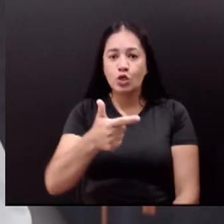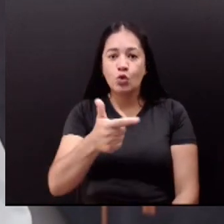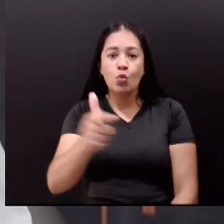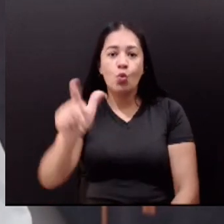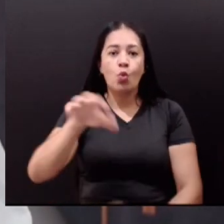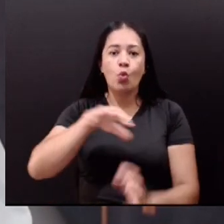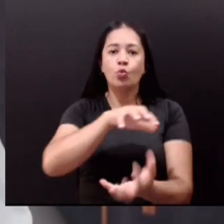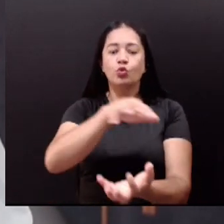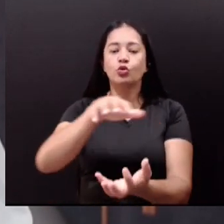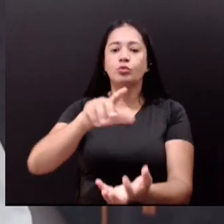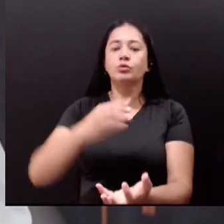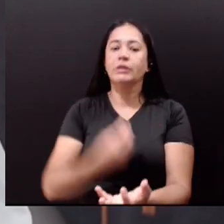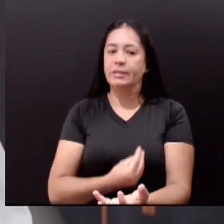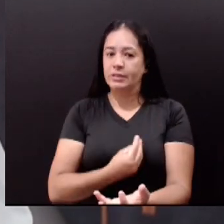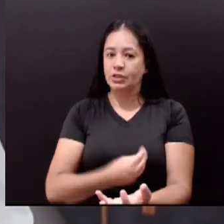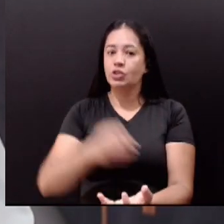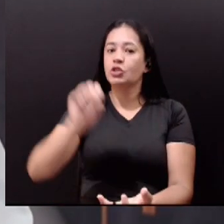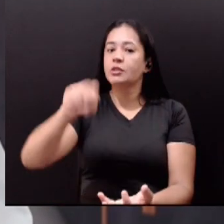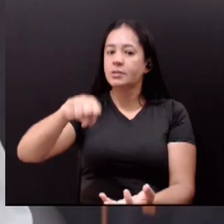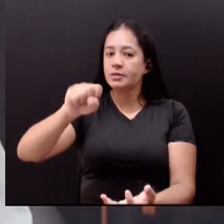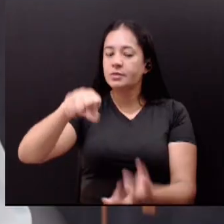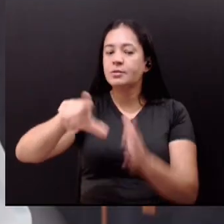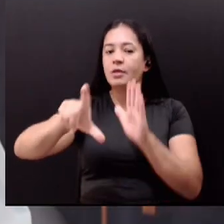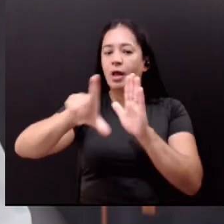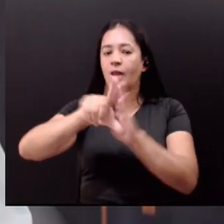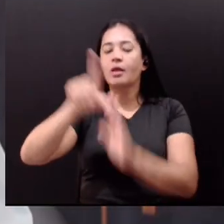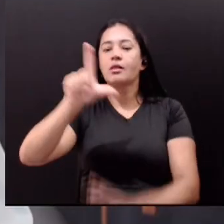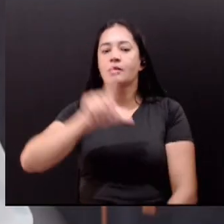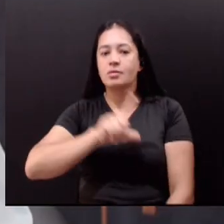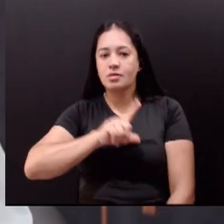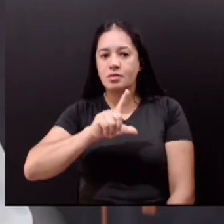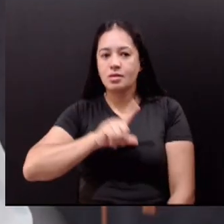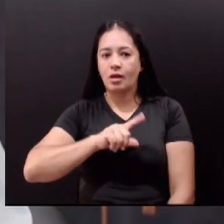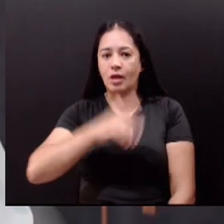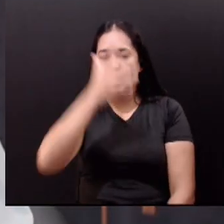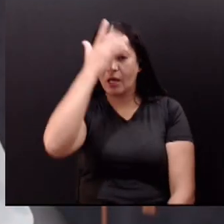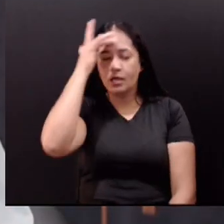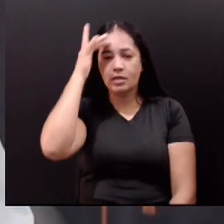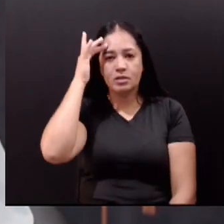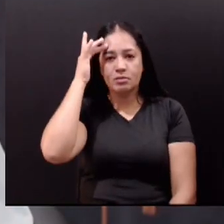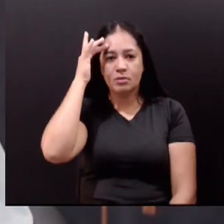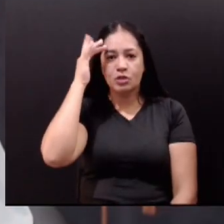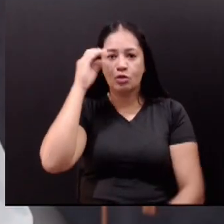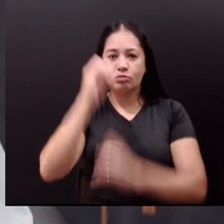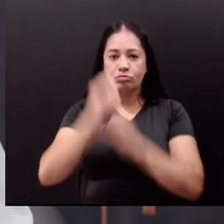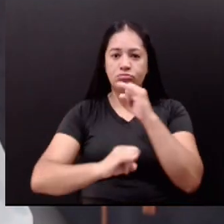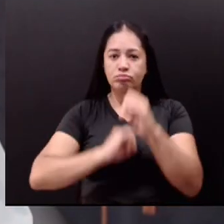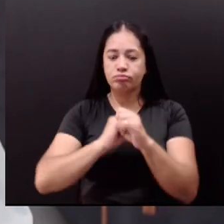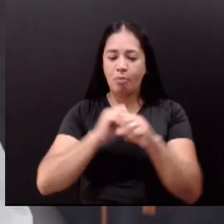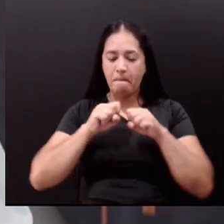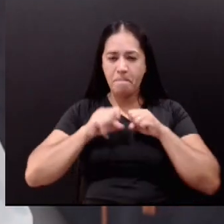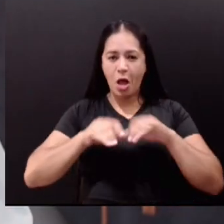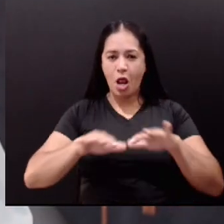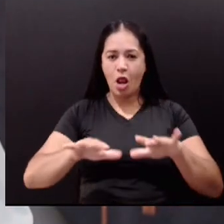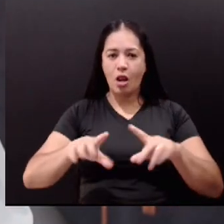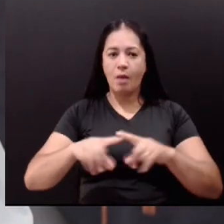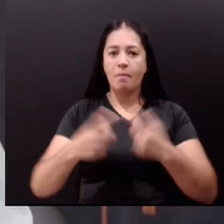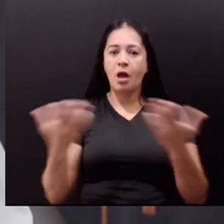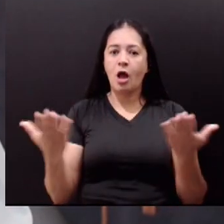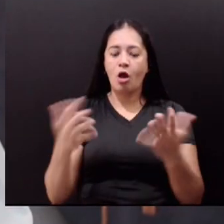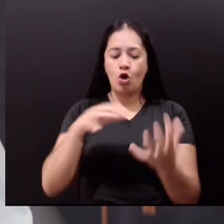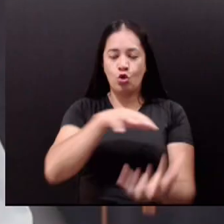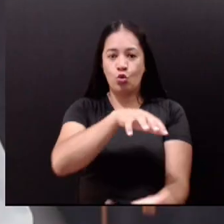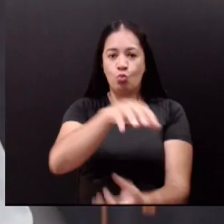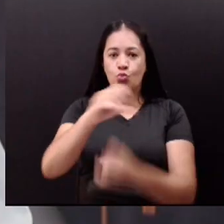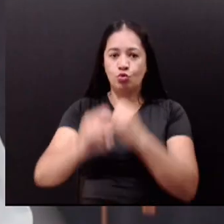além, né, que as pessoas analógicas estão invadindo sim o mundo digital e que nesse mundo digital há pessoas também que não